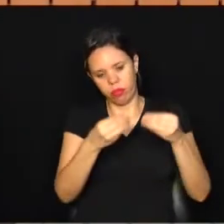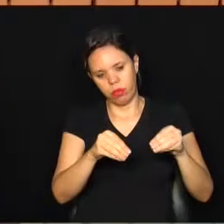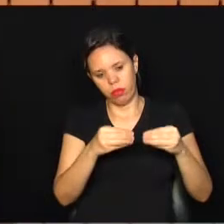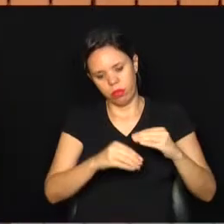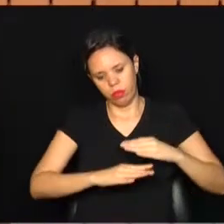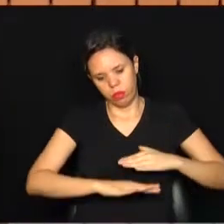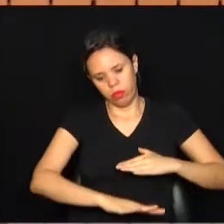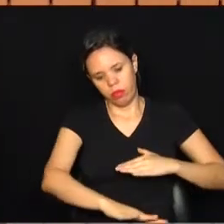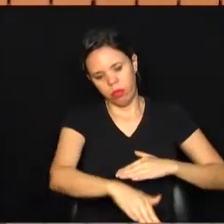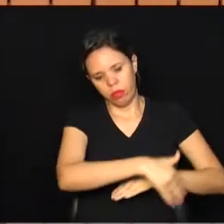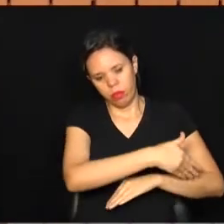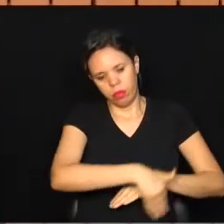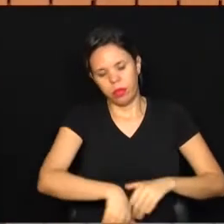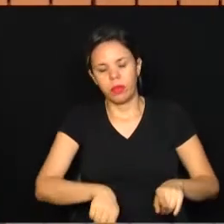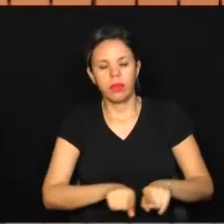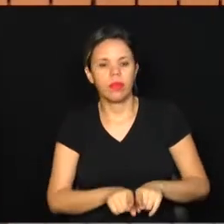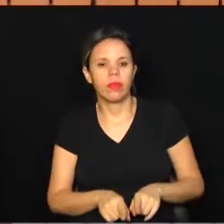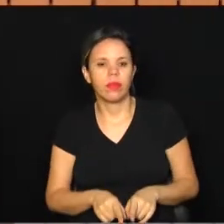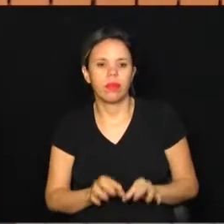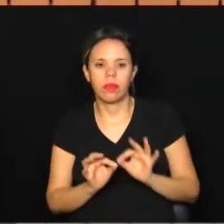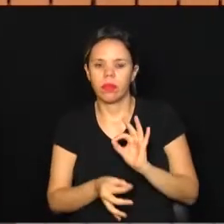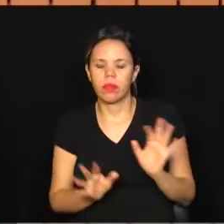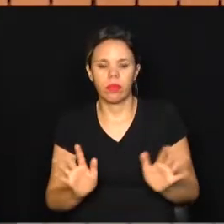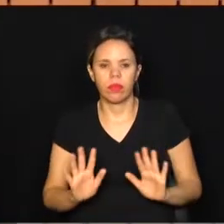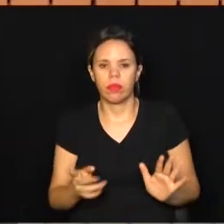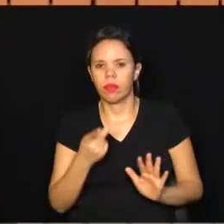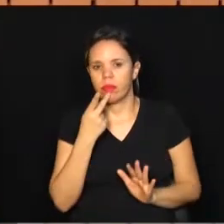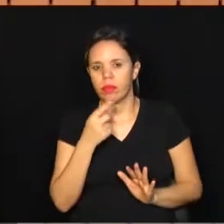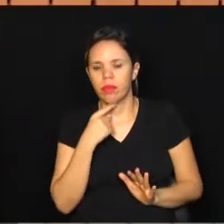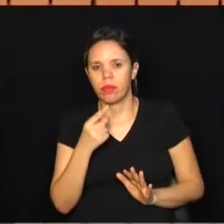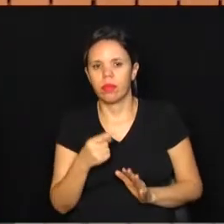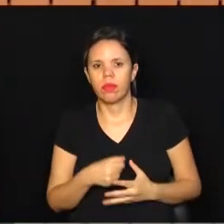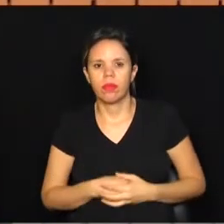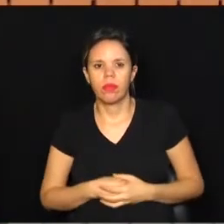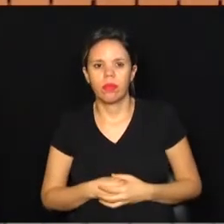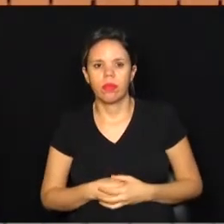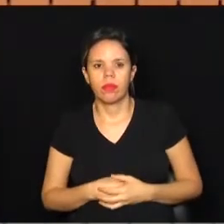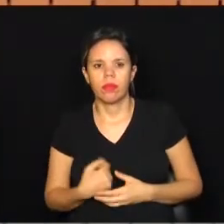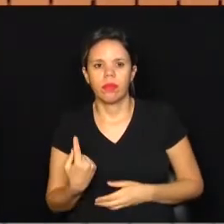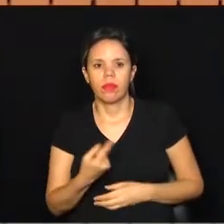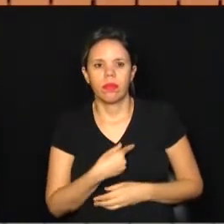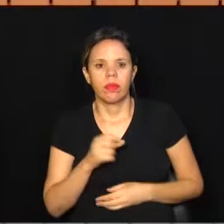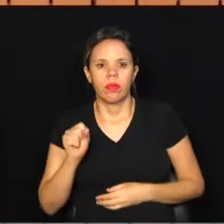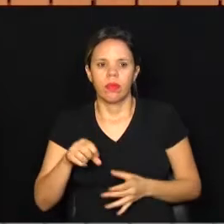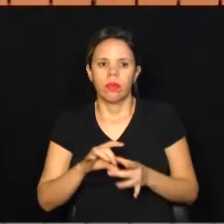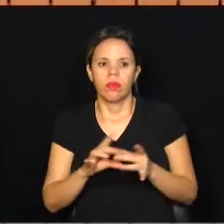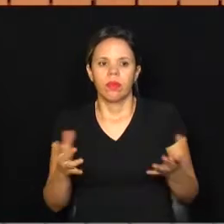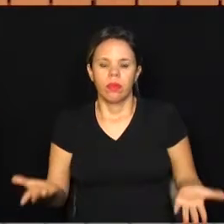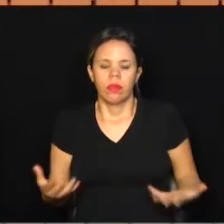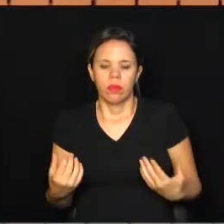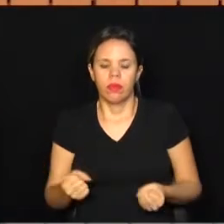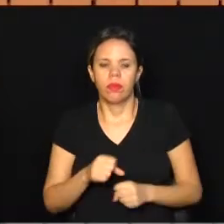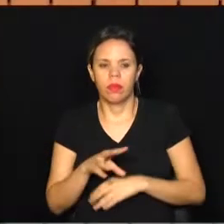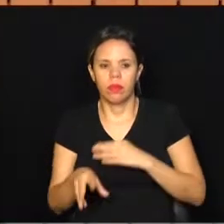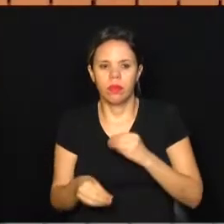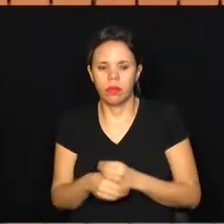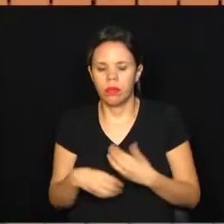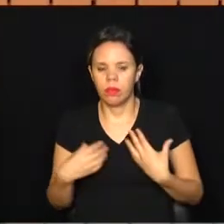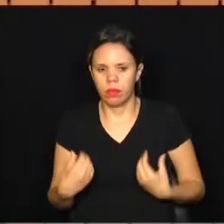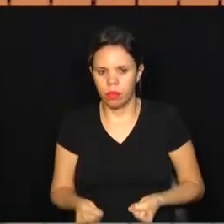calçada e tudo mais. Mas não quero me alongar nessa questão, quero só dizer que nós estamos sim à disposição, vamos incorporar e